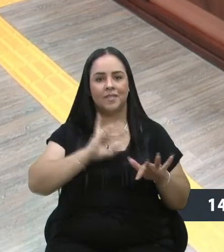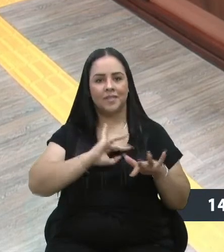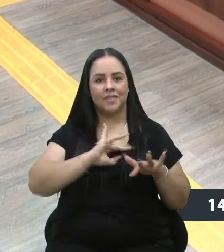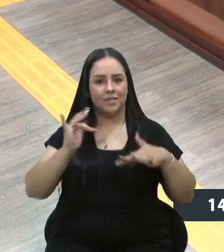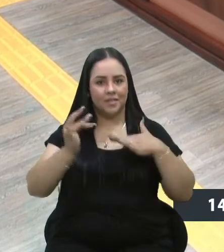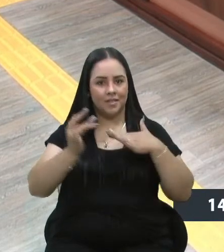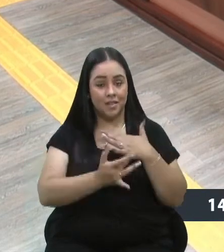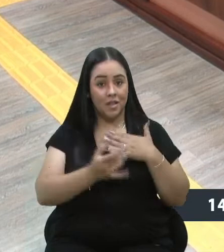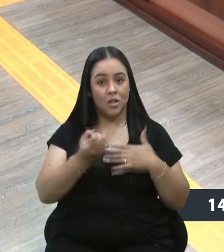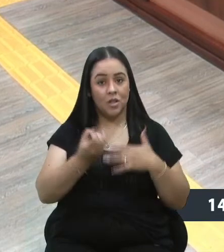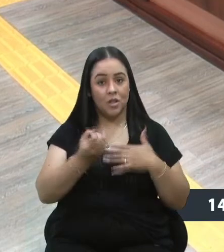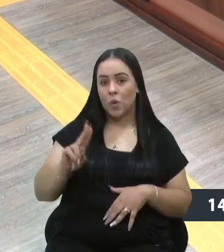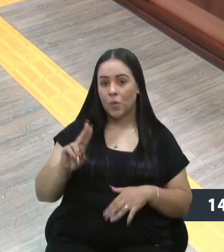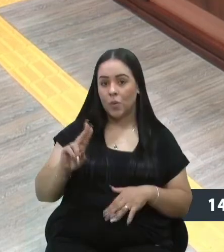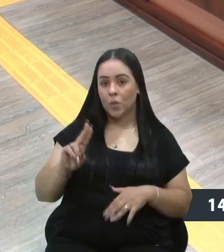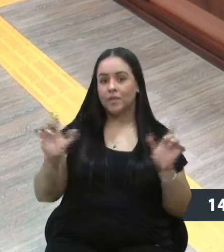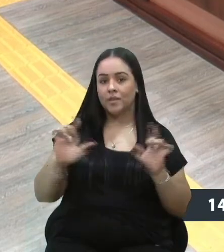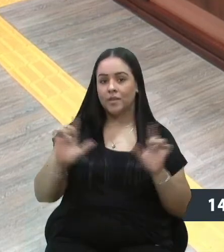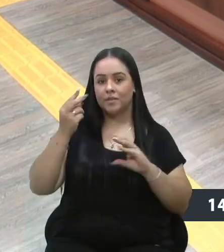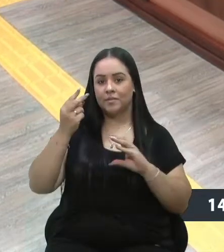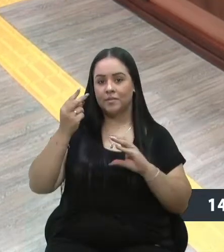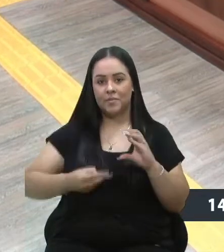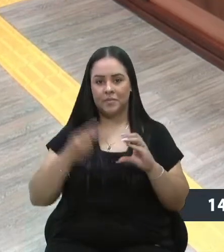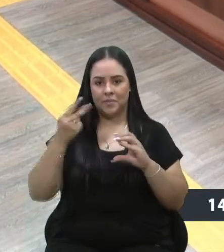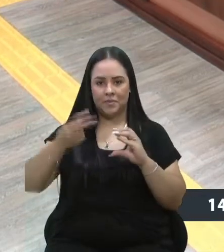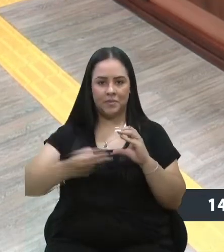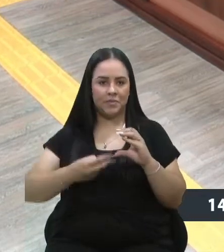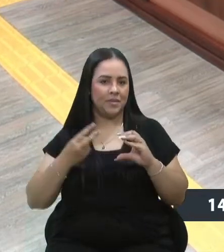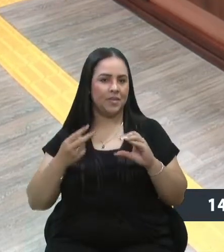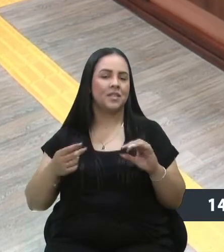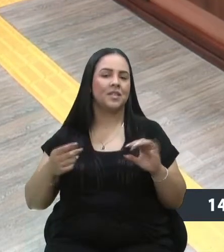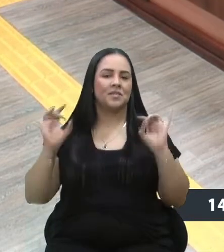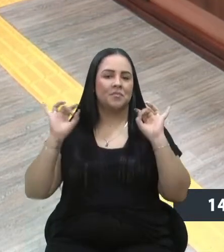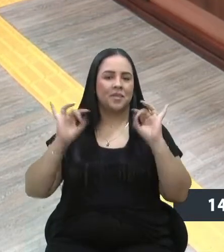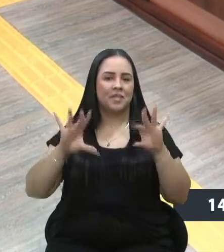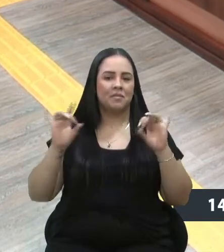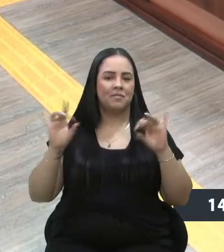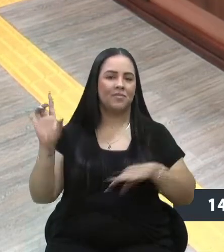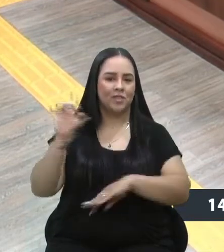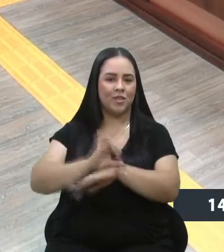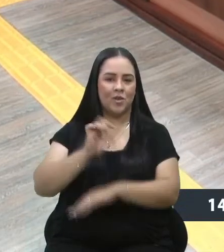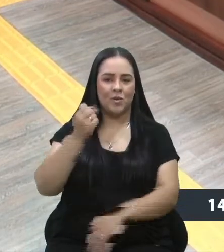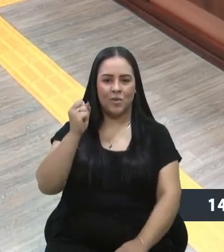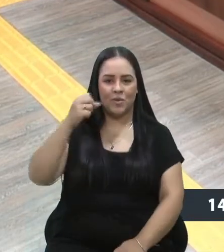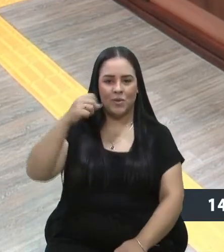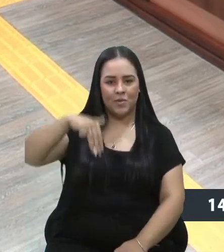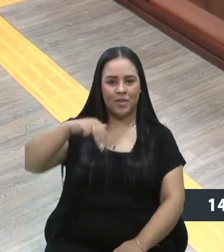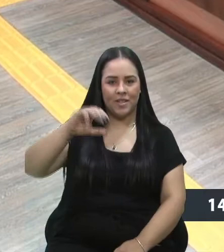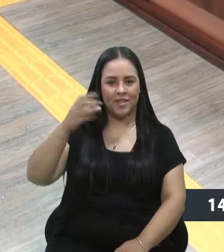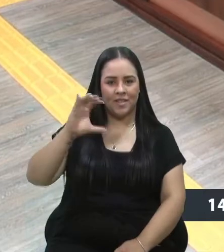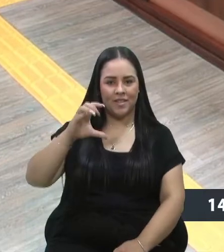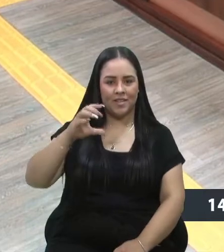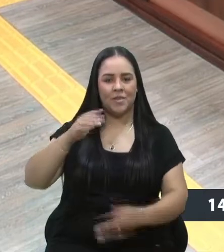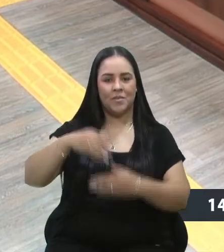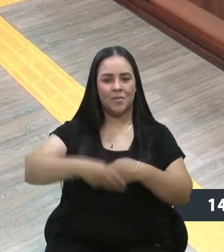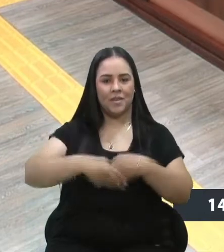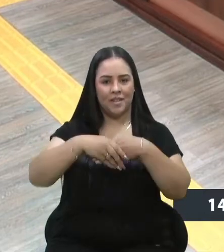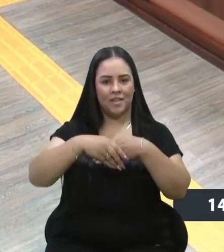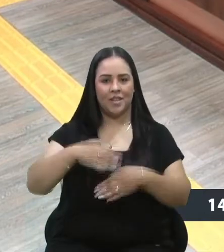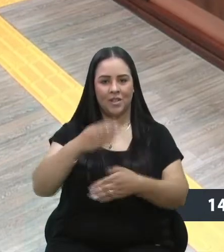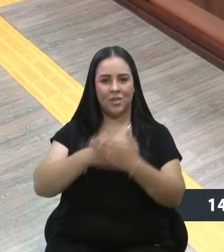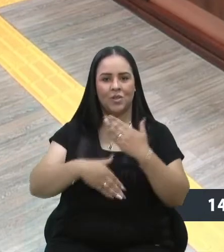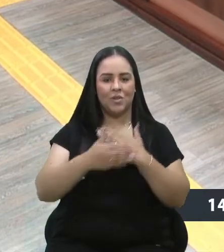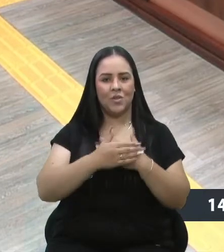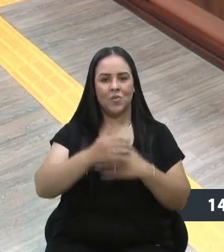sociais ou da TV Câmara, e especialmente neste 8 de março, então, saudar a todas as